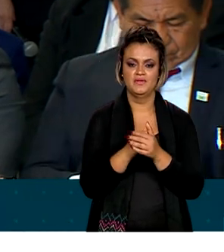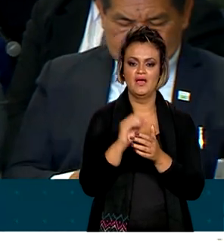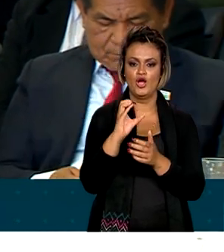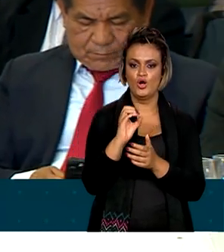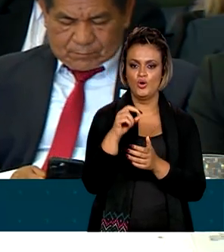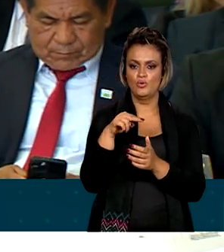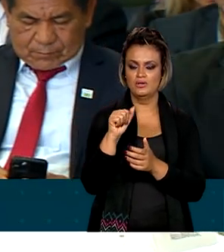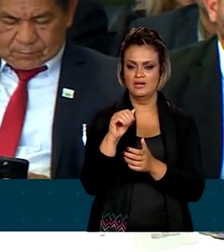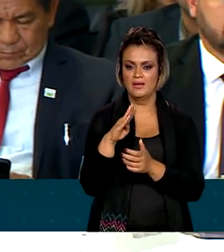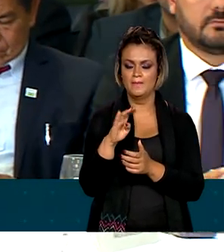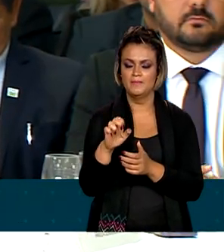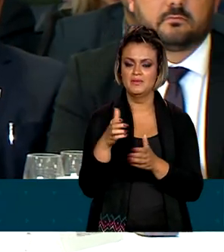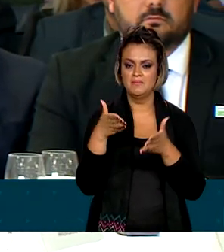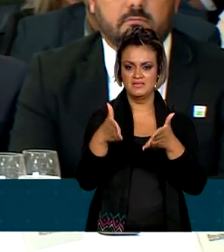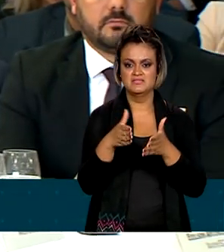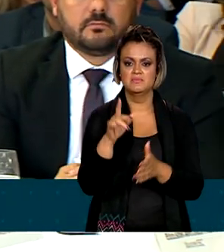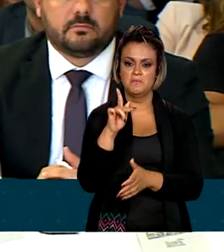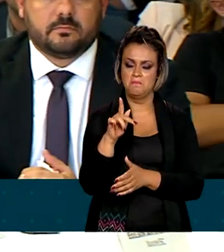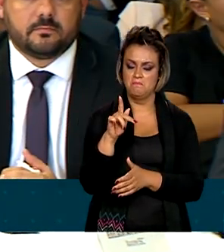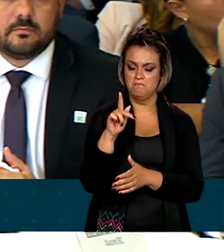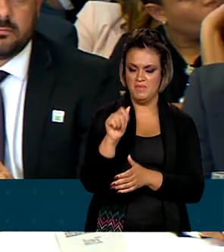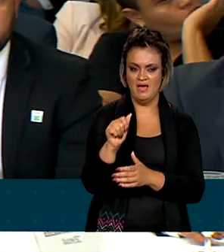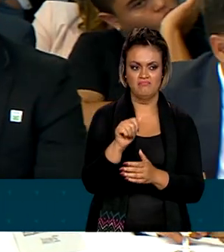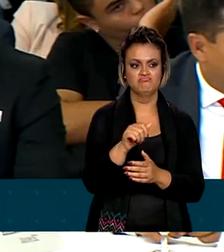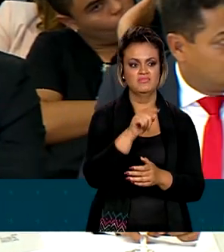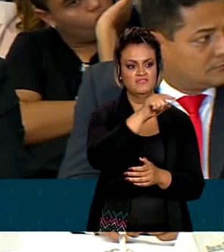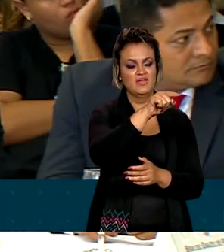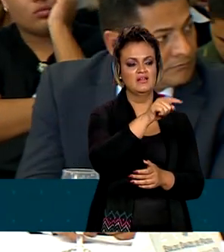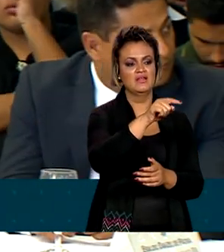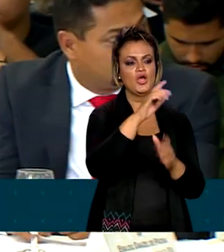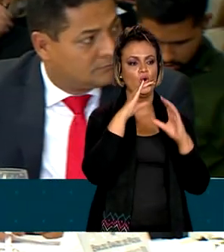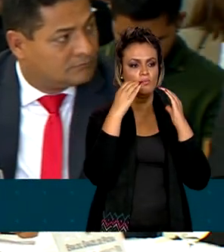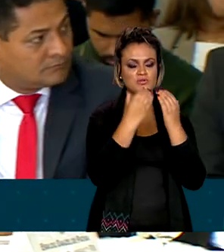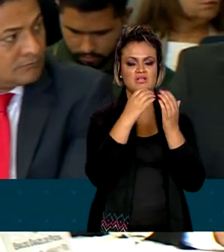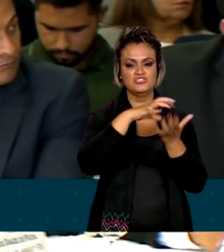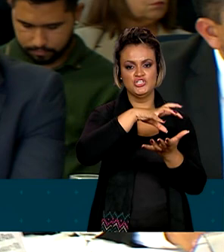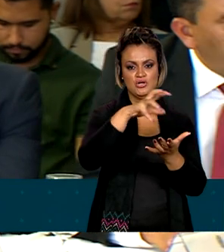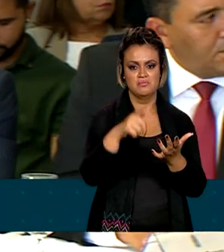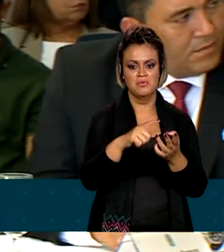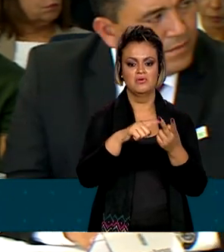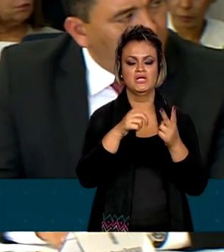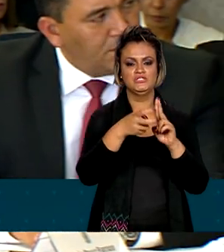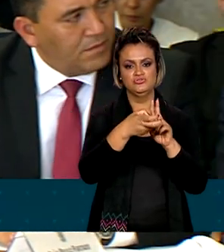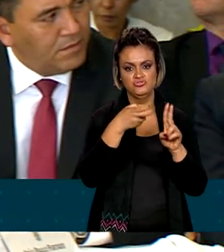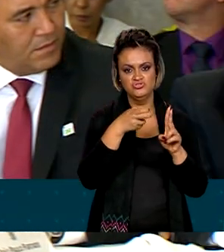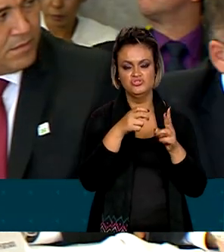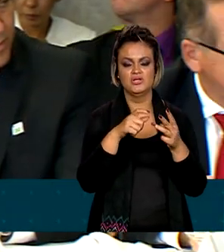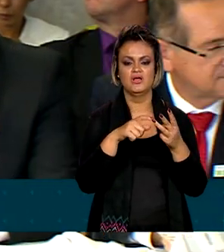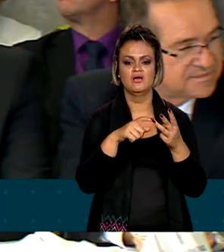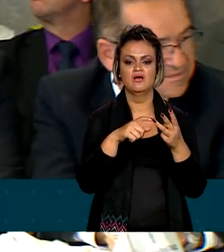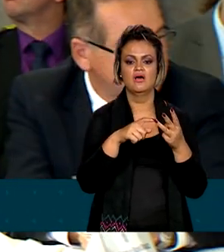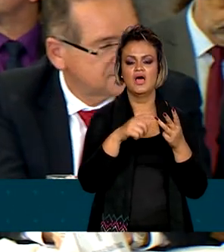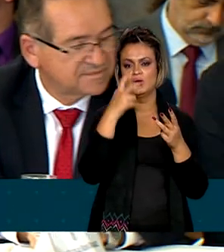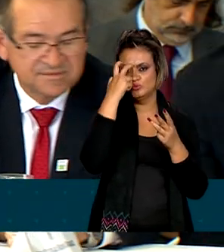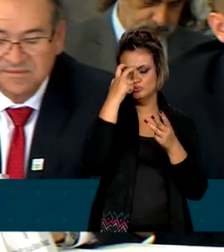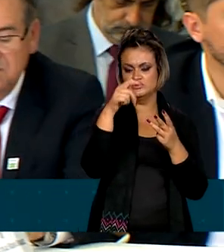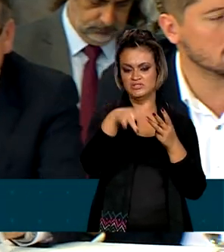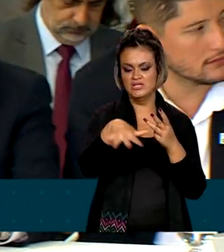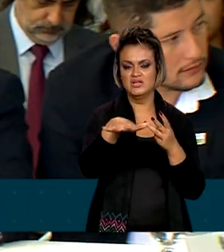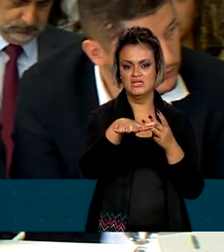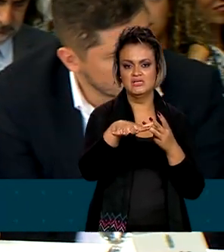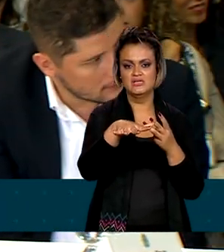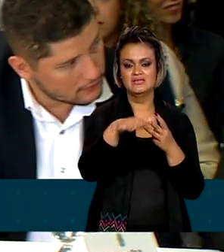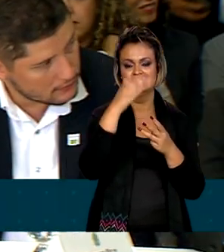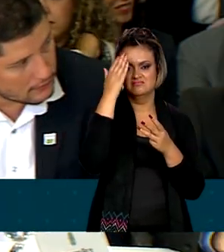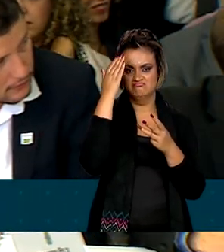ao atuar no PA, vai comprar das comunidades indígenas, das comunidades quilombolas, da cultura regional. Acho